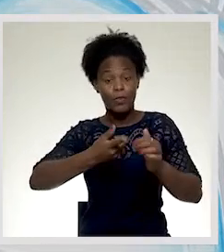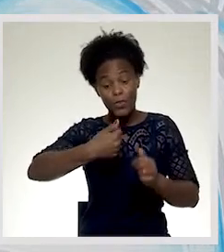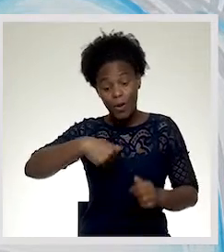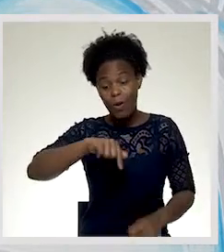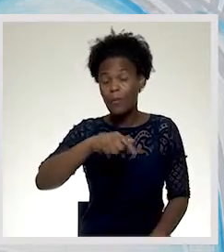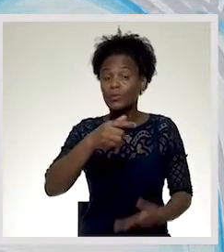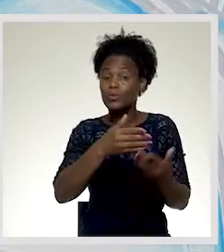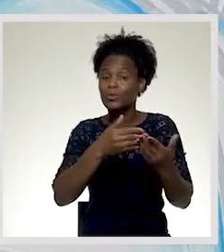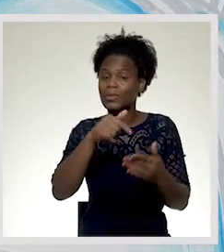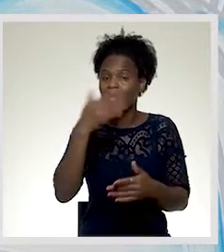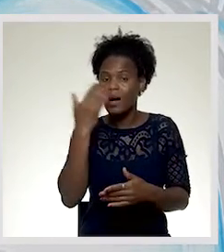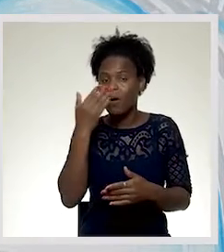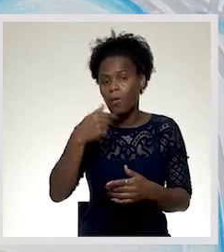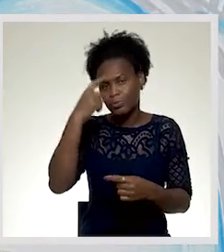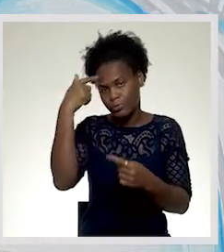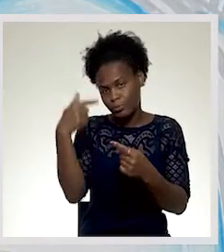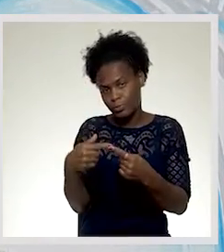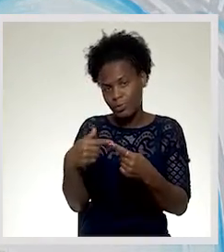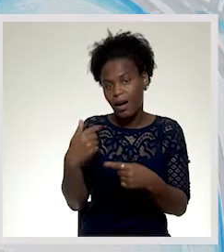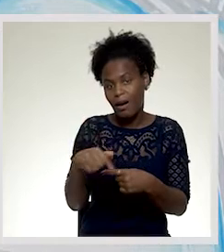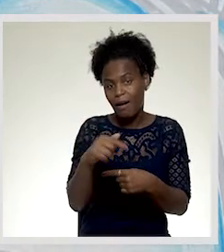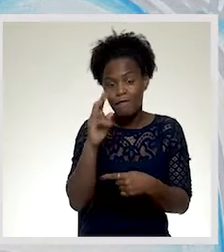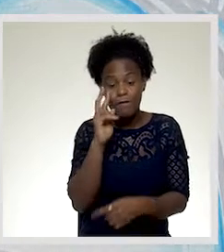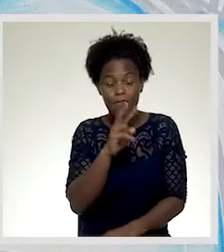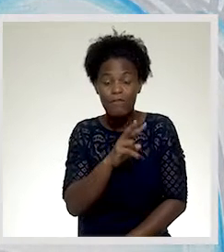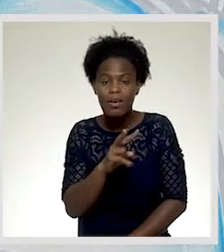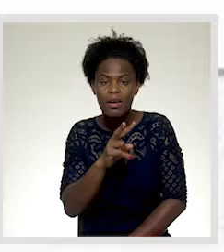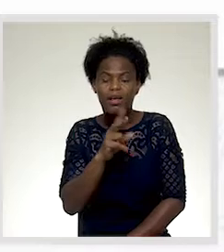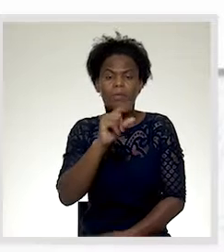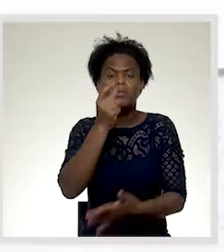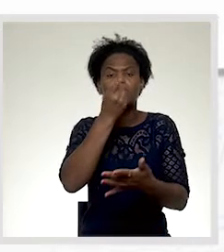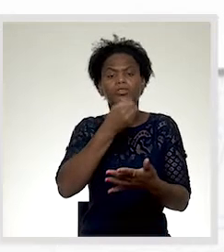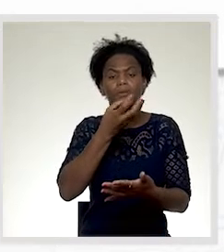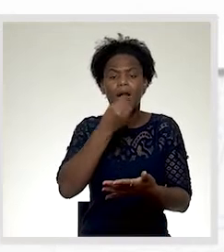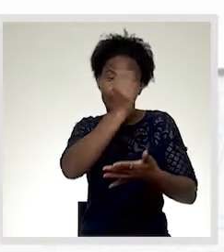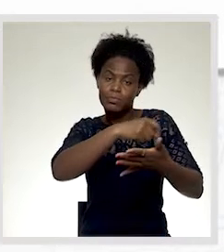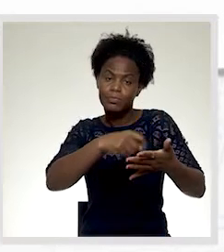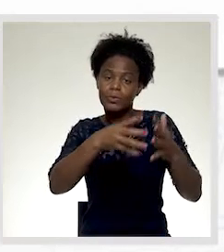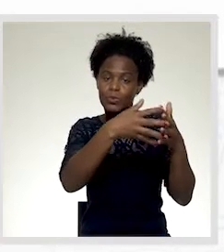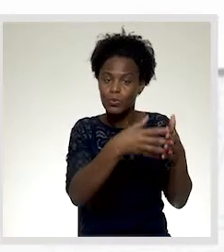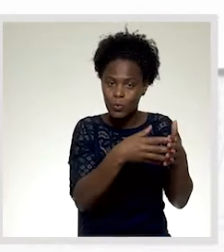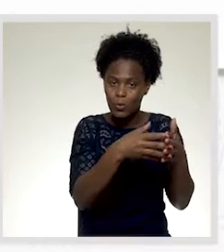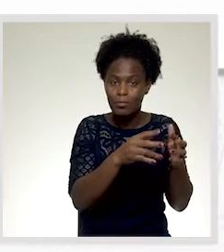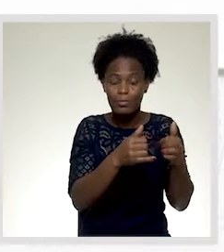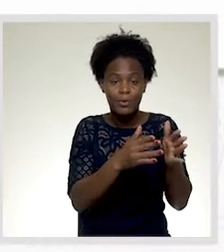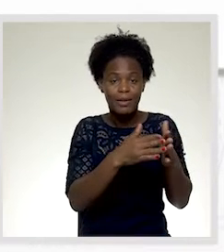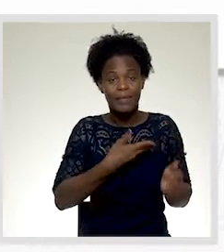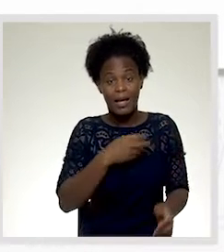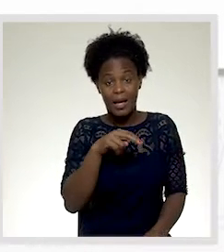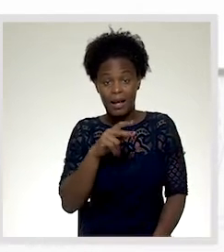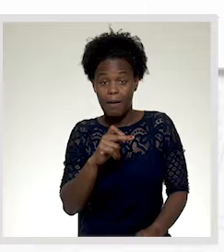nós, hoje, para estudar nesta aula, temos como objetivo ver e descrever a estrutura